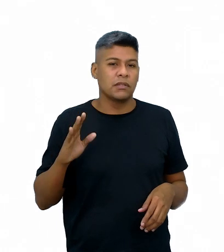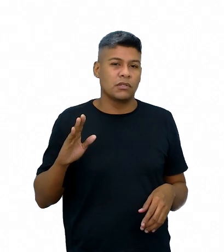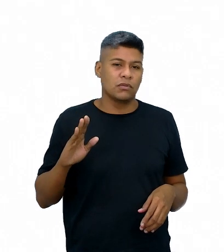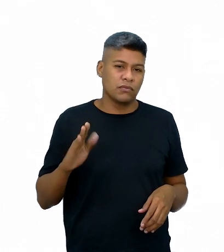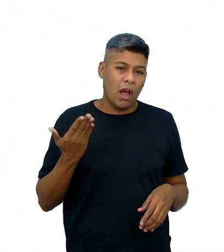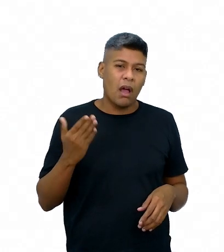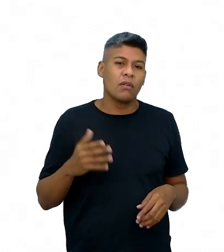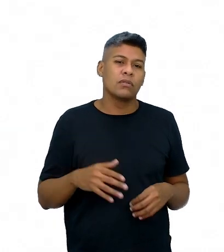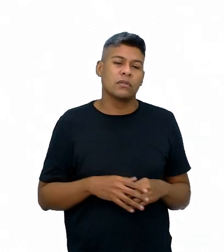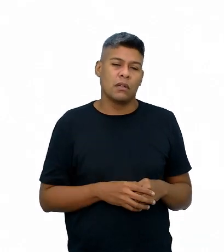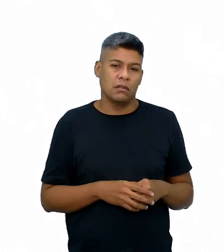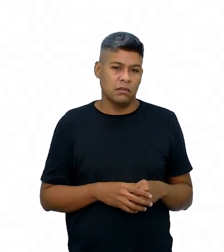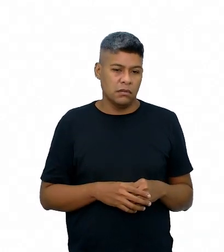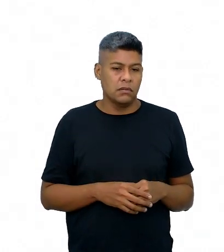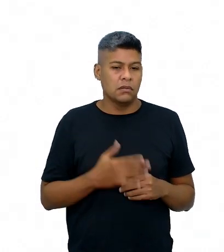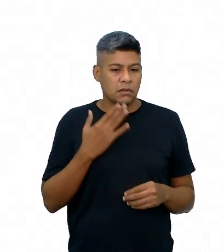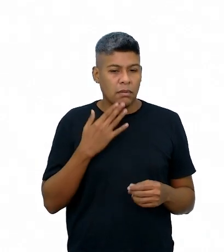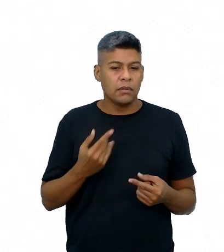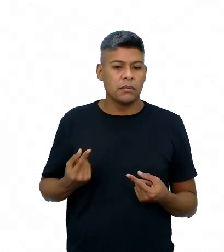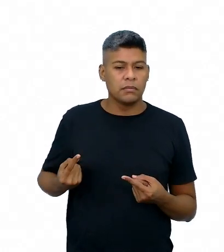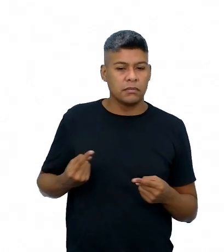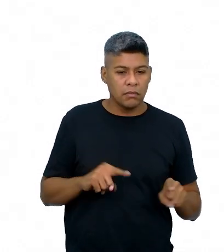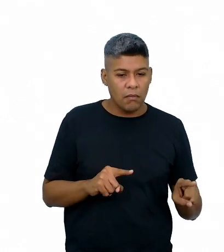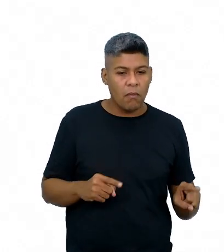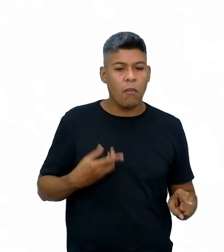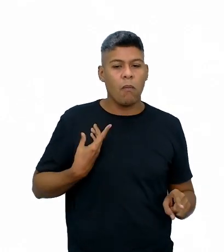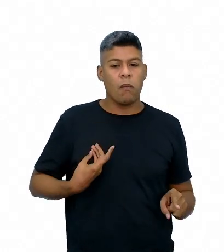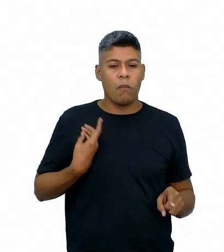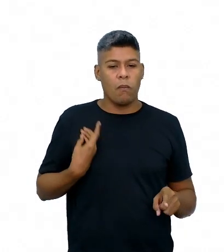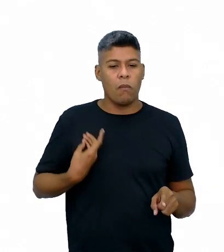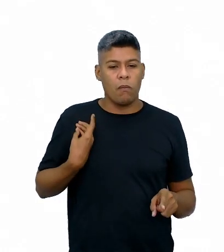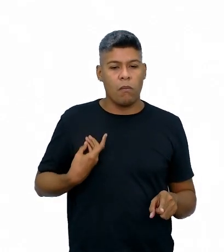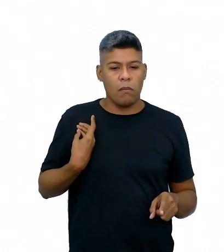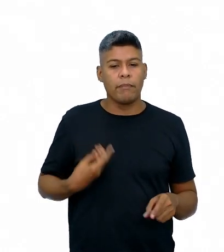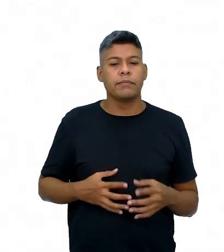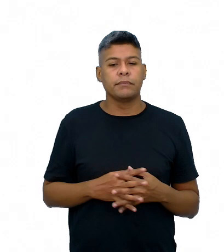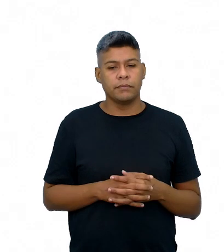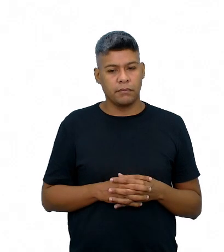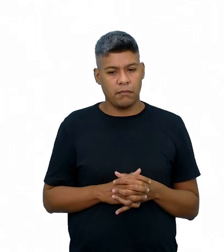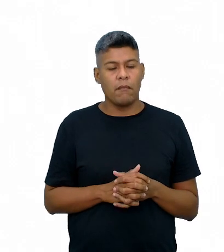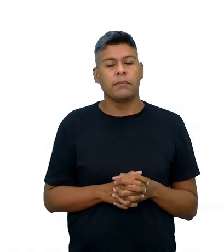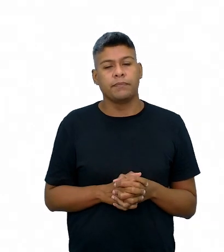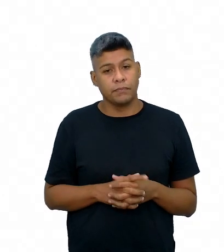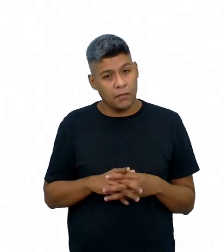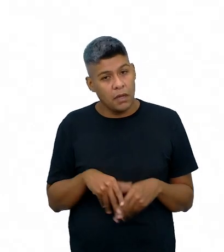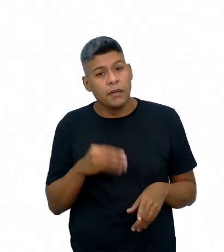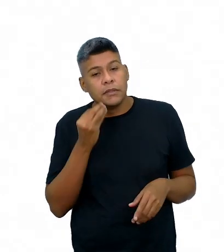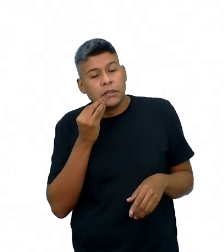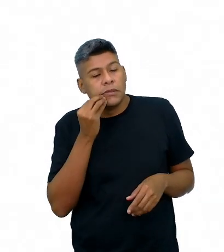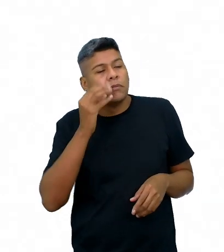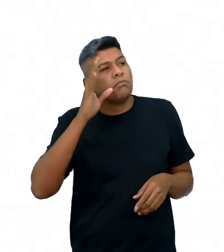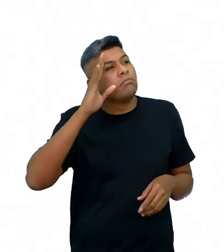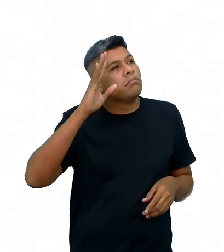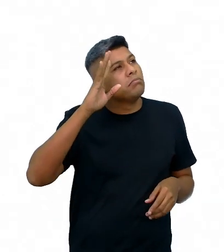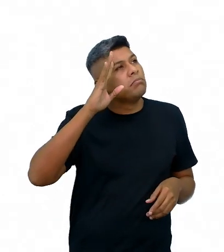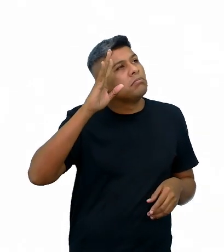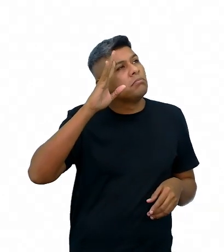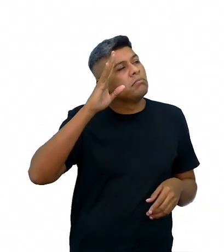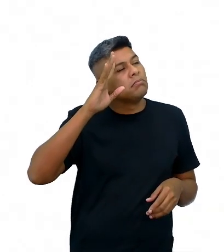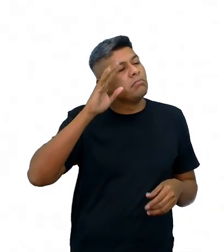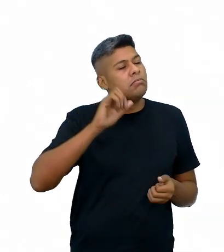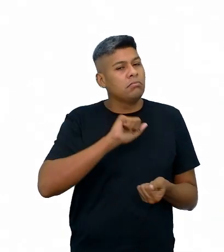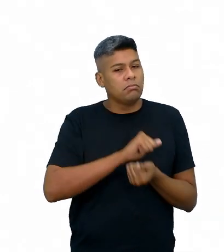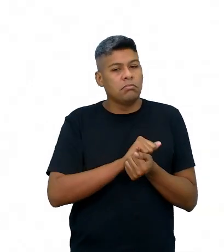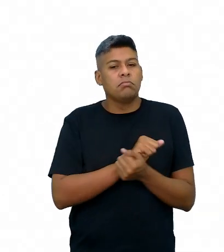Então, jogar isso, provocar, tentar explorar. Aí isso é a tentativa de reflexão junto com